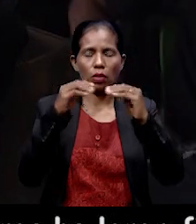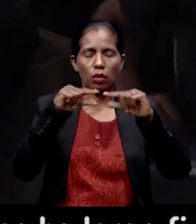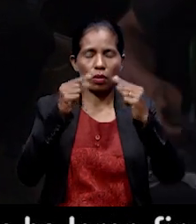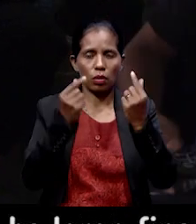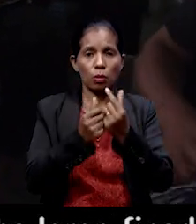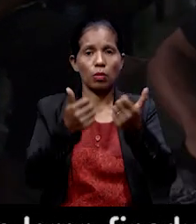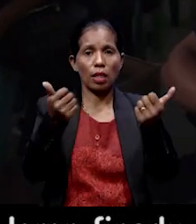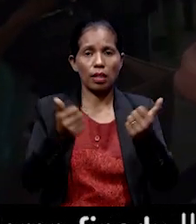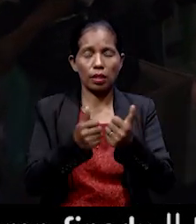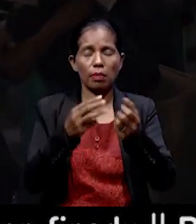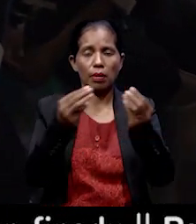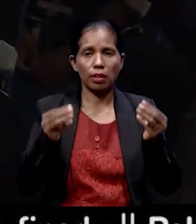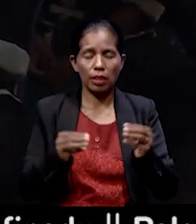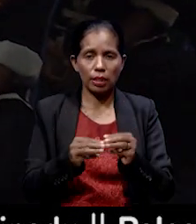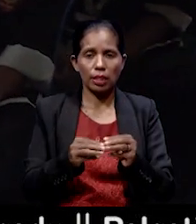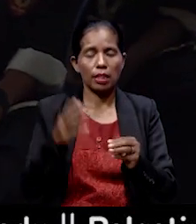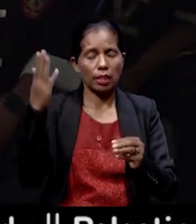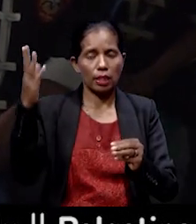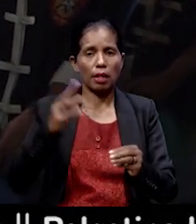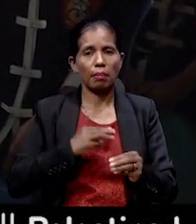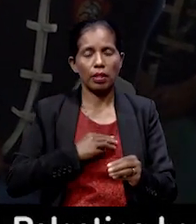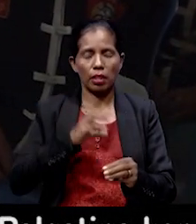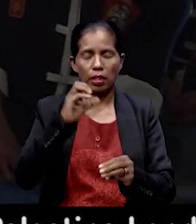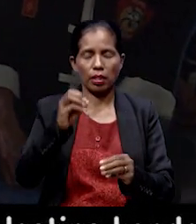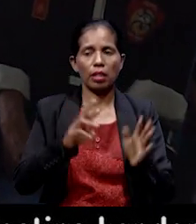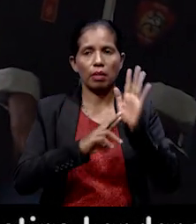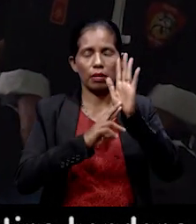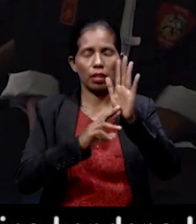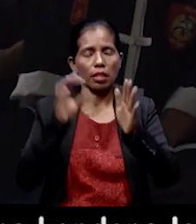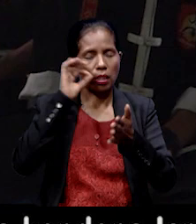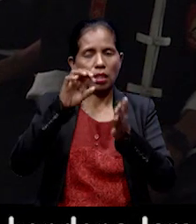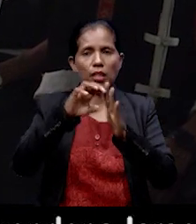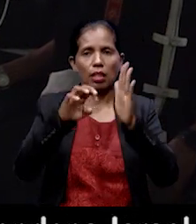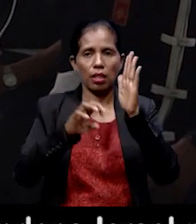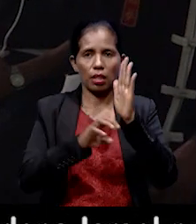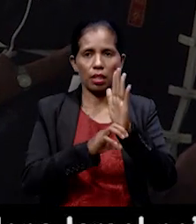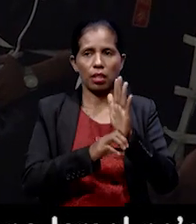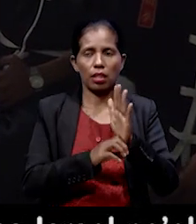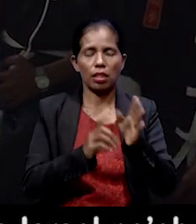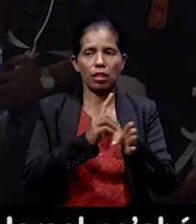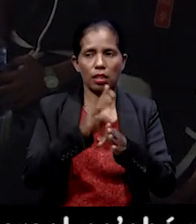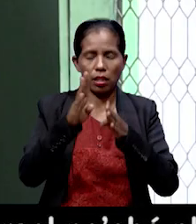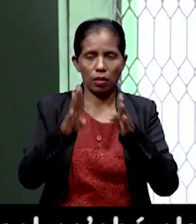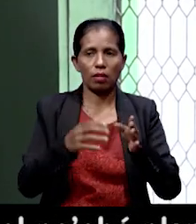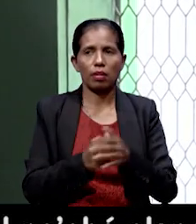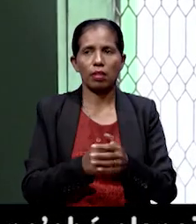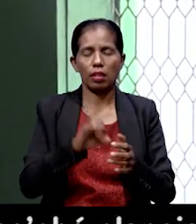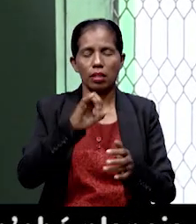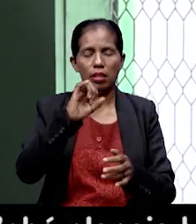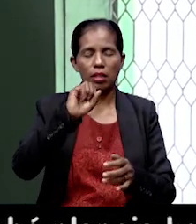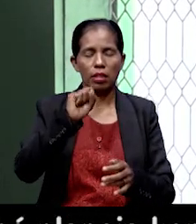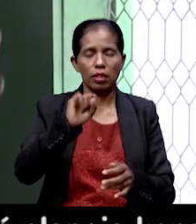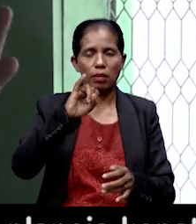Arte Marcial Cira e Hametinaru. Representante Secretário de Estado de Proteção Civil, atual Diretor de Proteção Civil, Ismael Babu, e